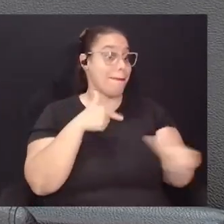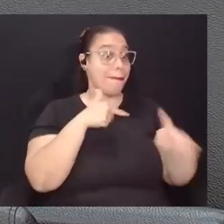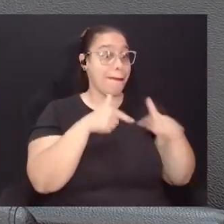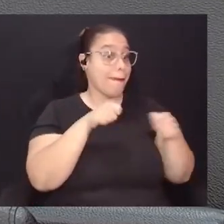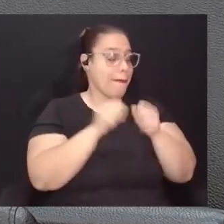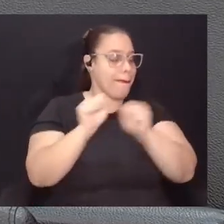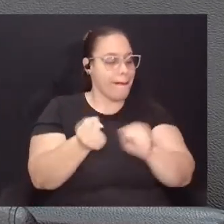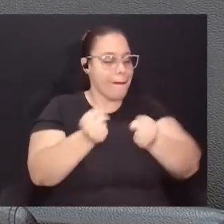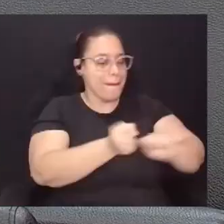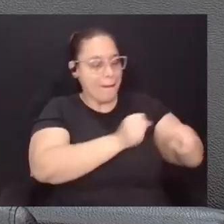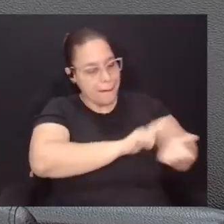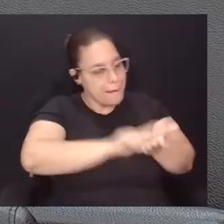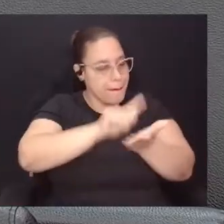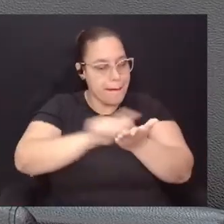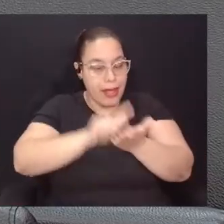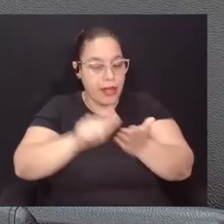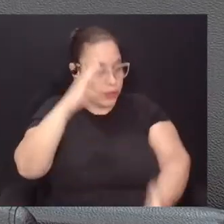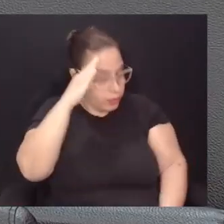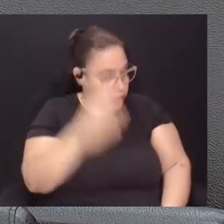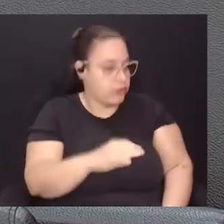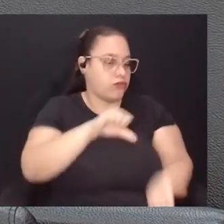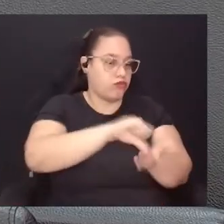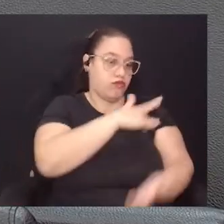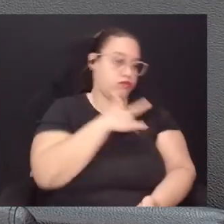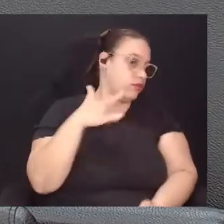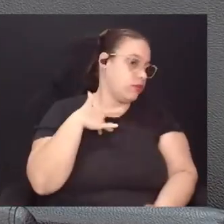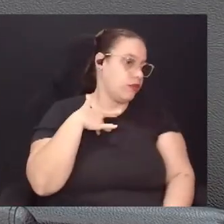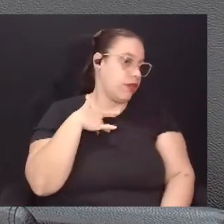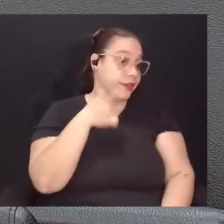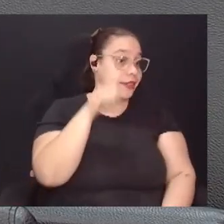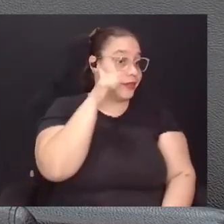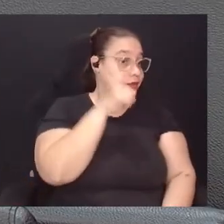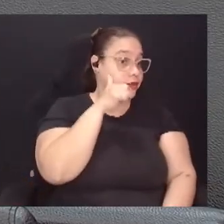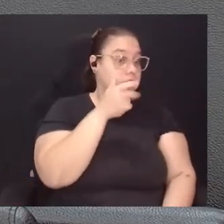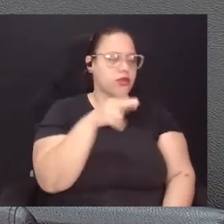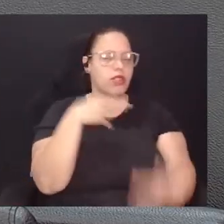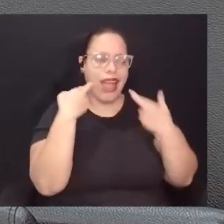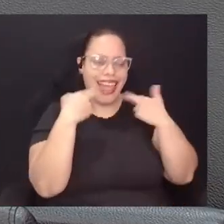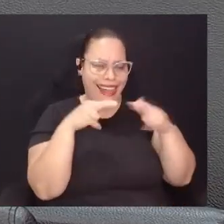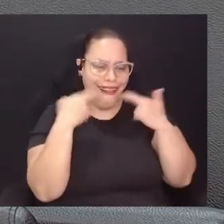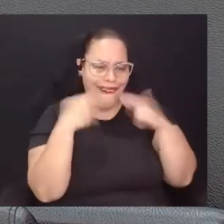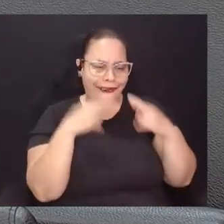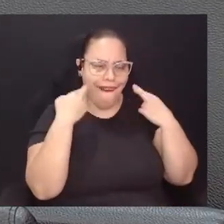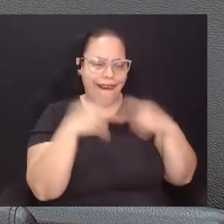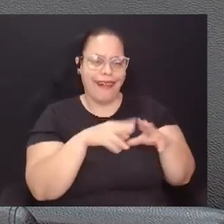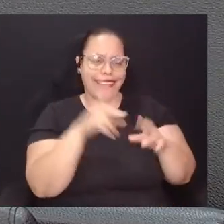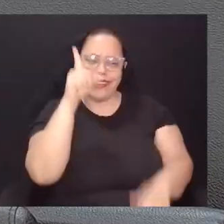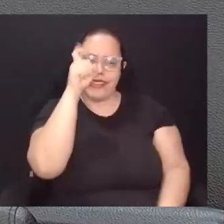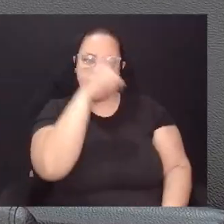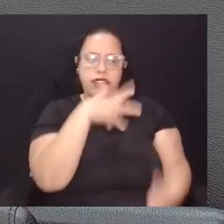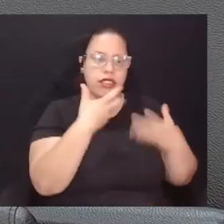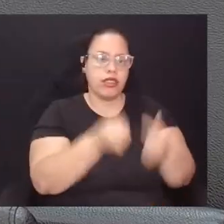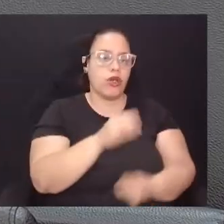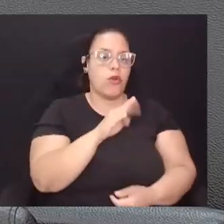são trabalhadoras que fazem a limpeza do centro de saúde principalmente, e elas relataram uma